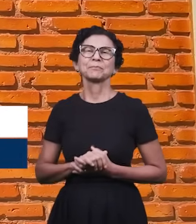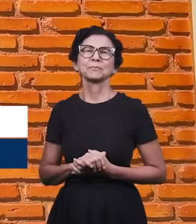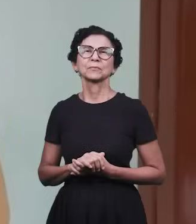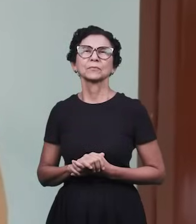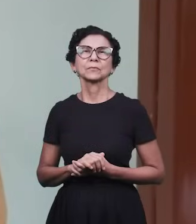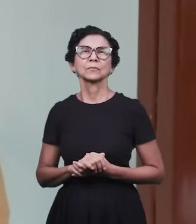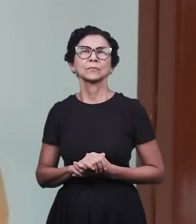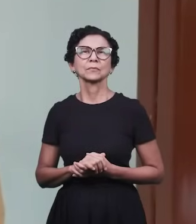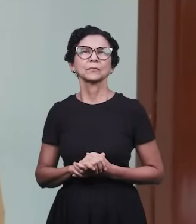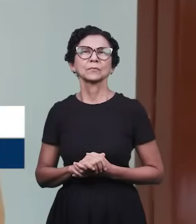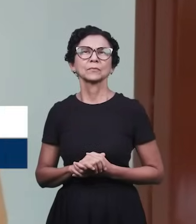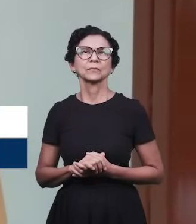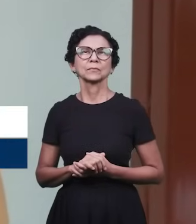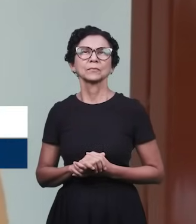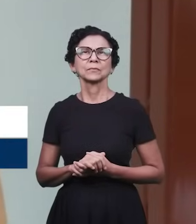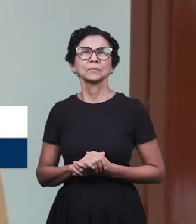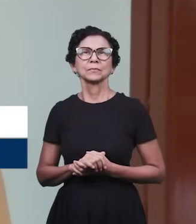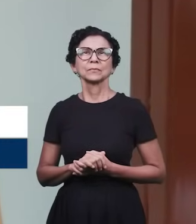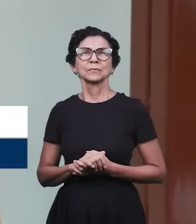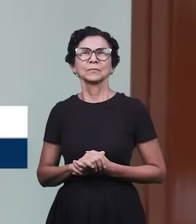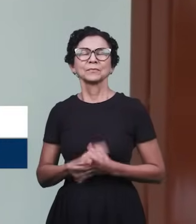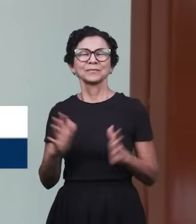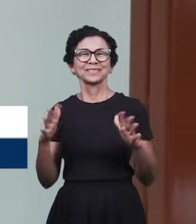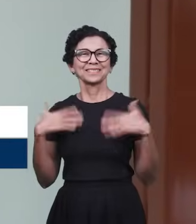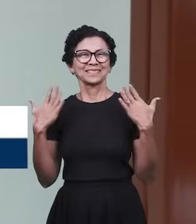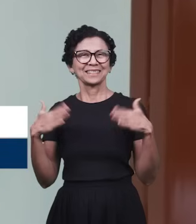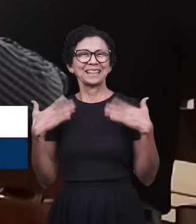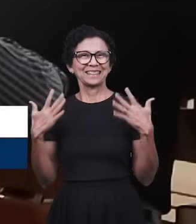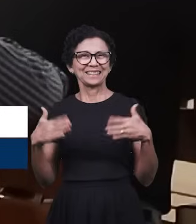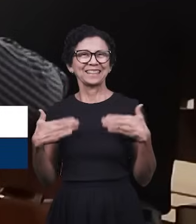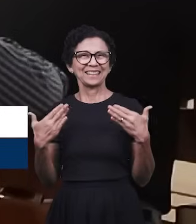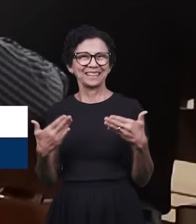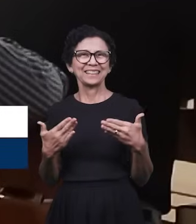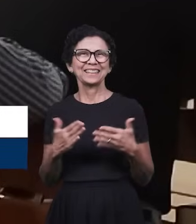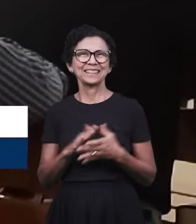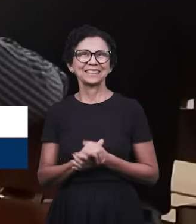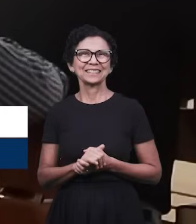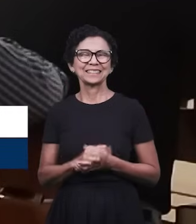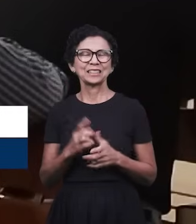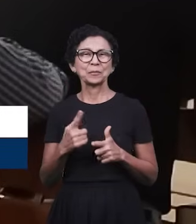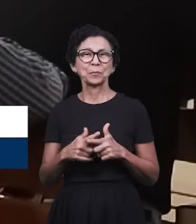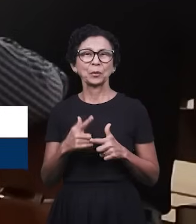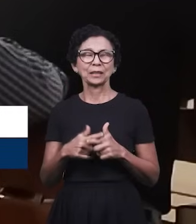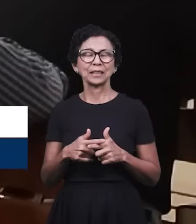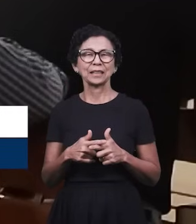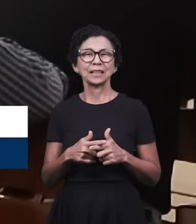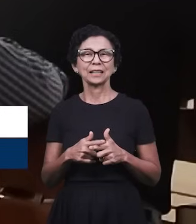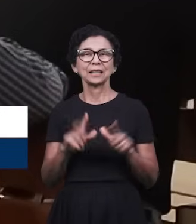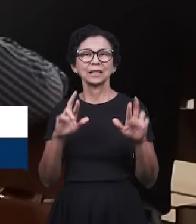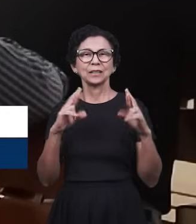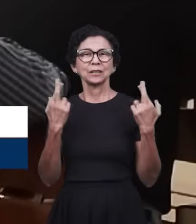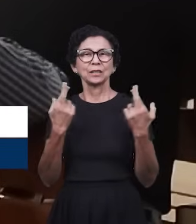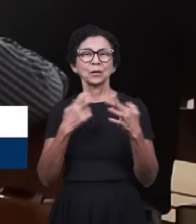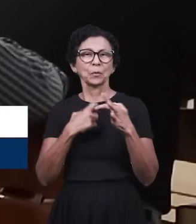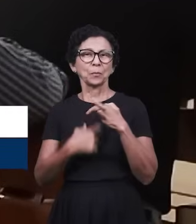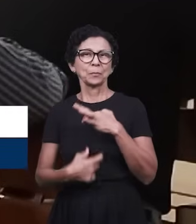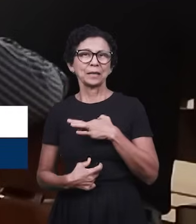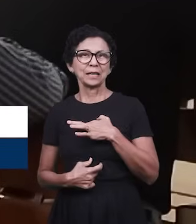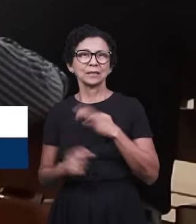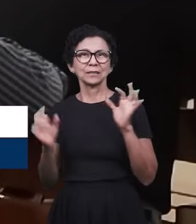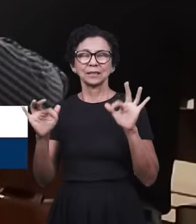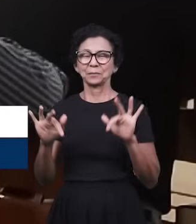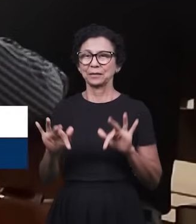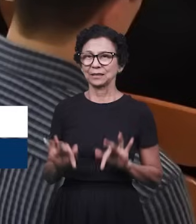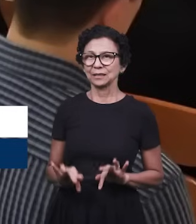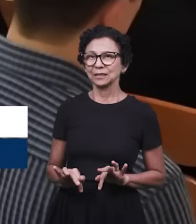Confira tudo agora. Nós estamos aqui alegres, estamos encerrando aqui uma reunião com obreiros. E essa reunião, irmãos,